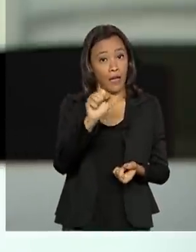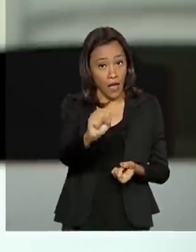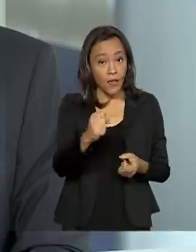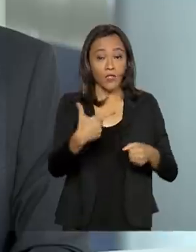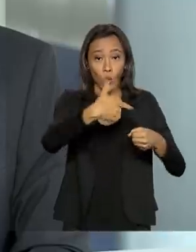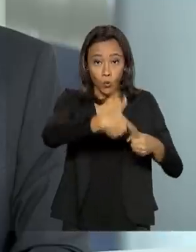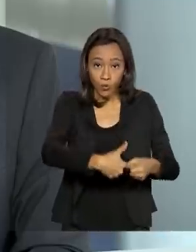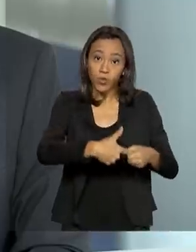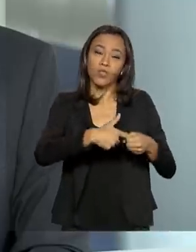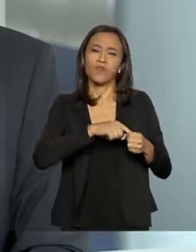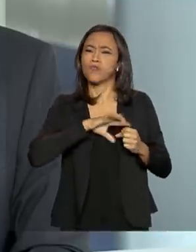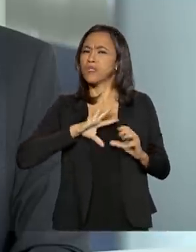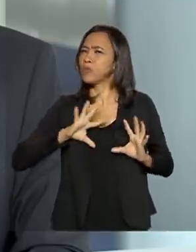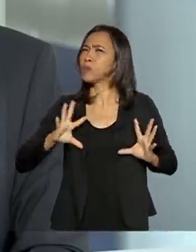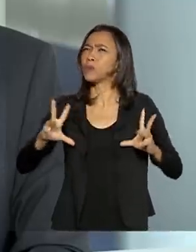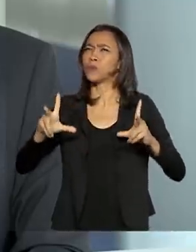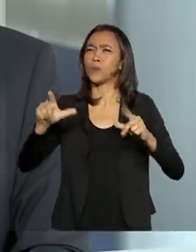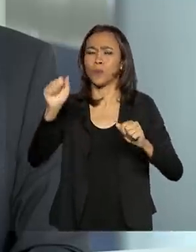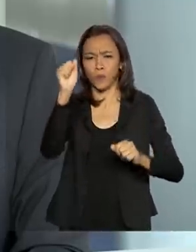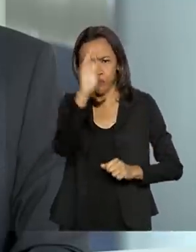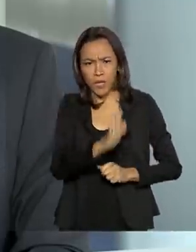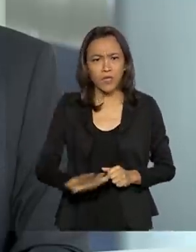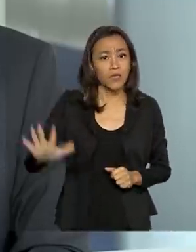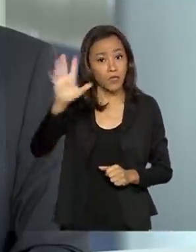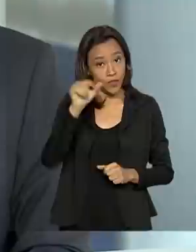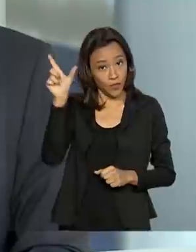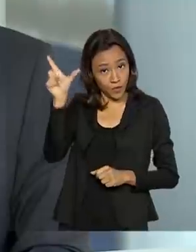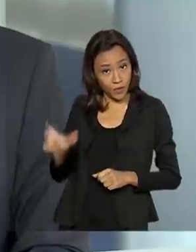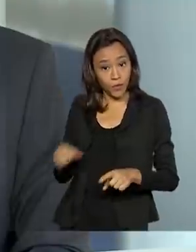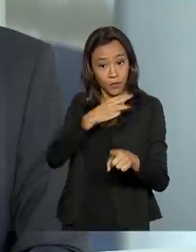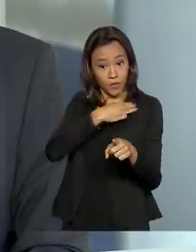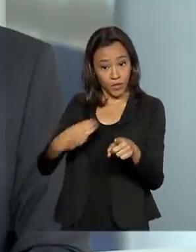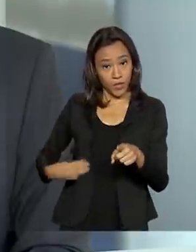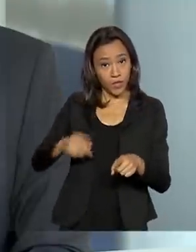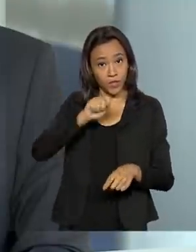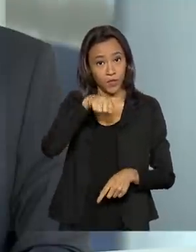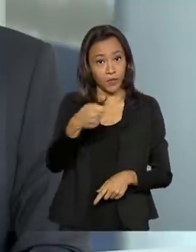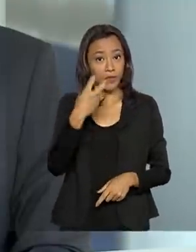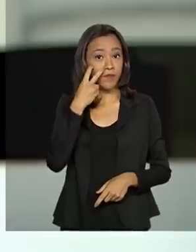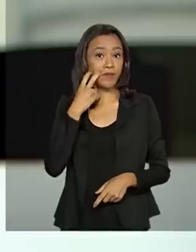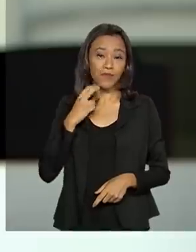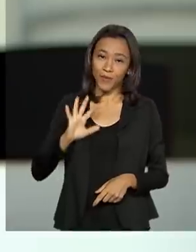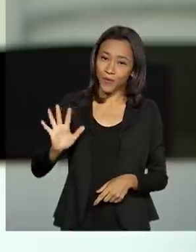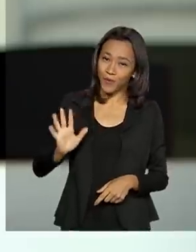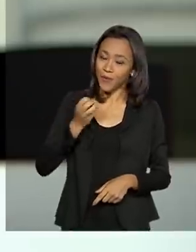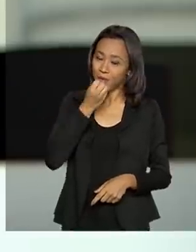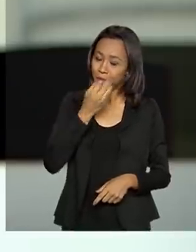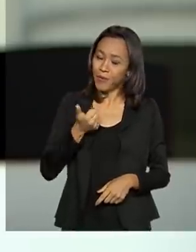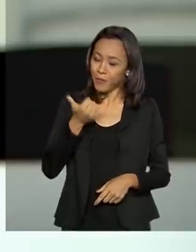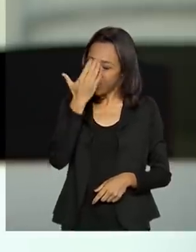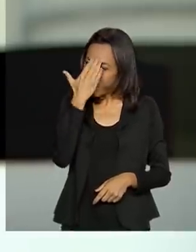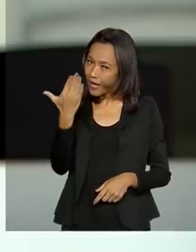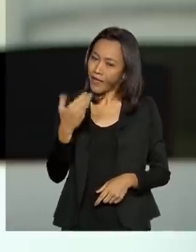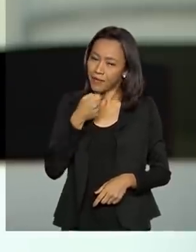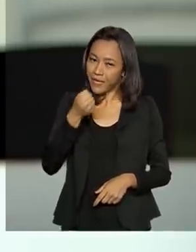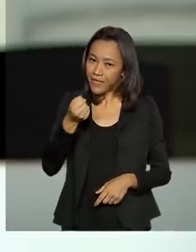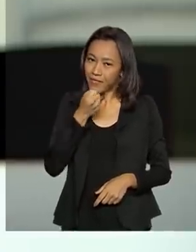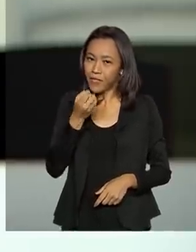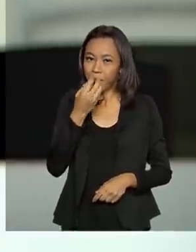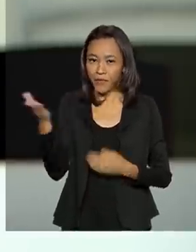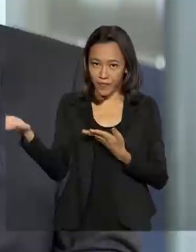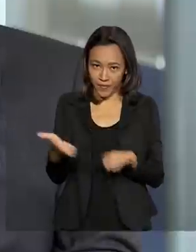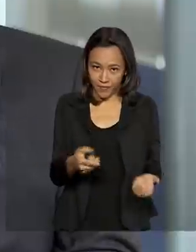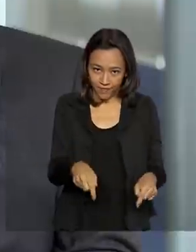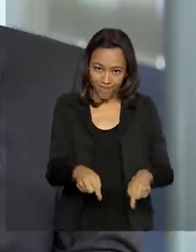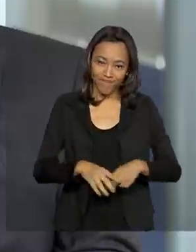o país. Nosso entrevistado é o ministro de Minas e Energia, Bento Albuquerque. Olá, ministro. Muito obrigada pela sua entrevista. Seja bem-vindo ao Brasil em